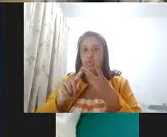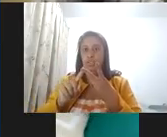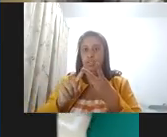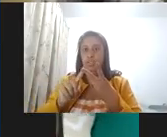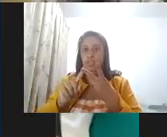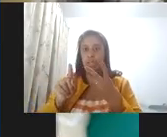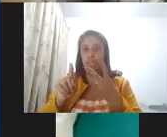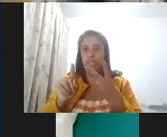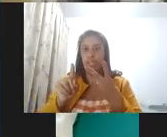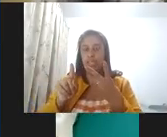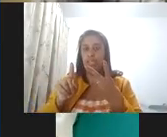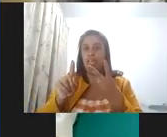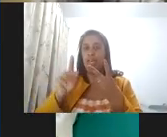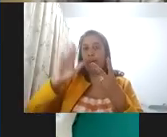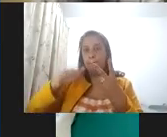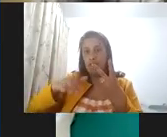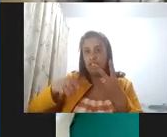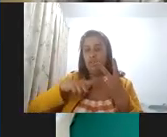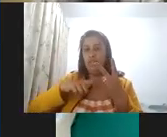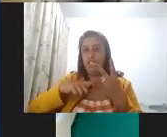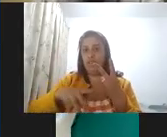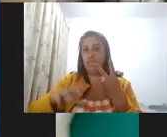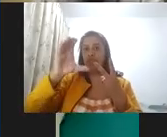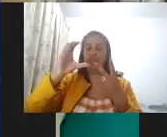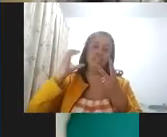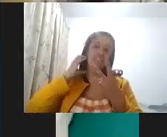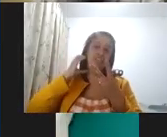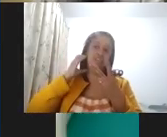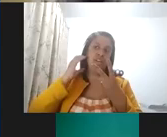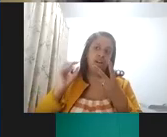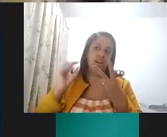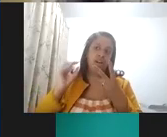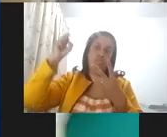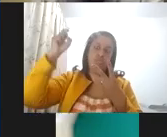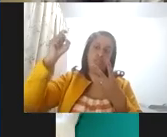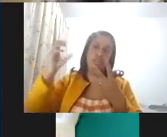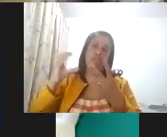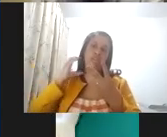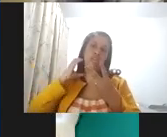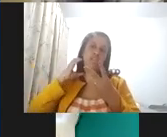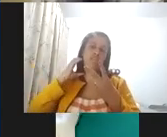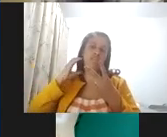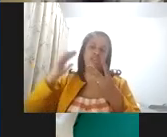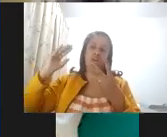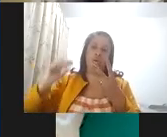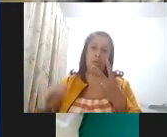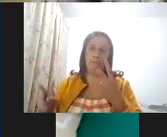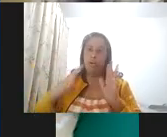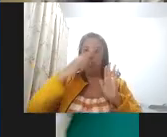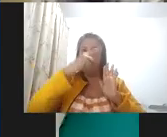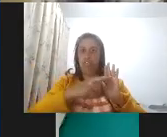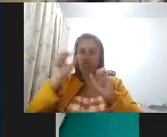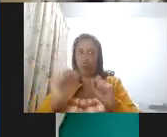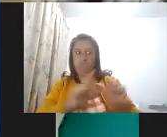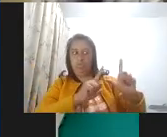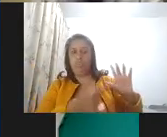que formam as vértebras da coluna cervical baixa. Então, são movimentos que são... a cervical alta, ela mexe